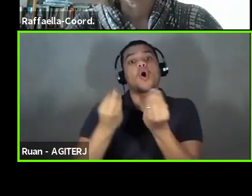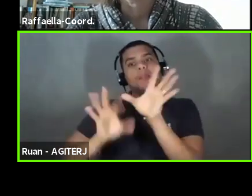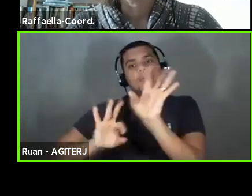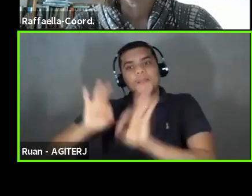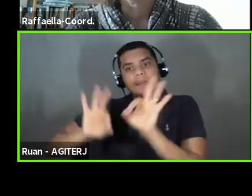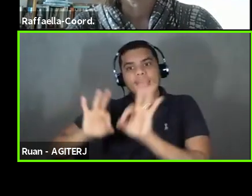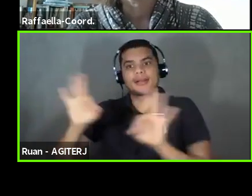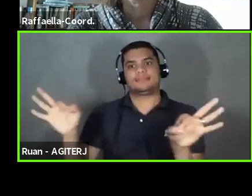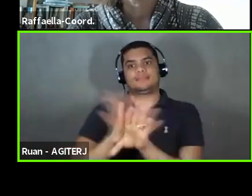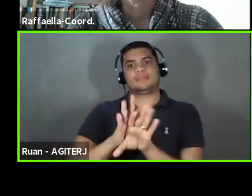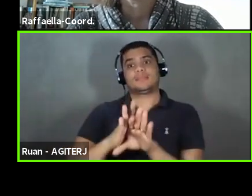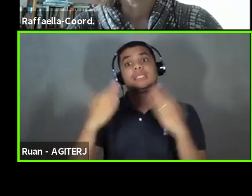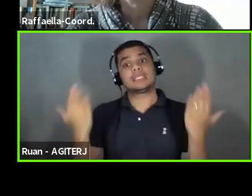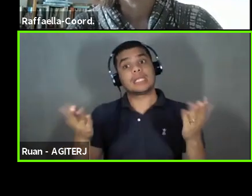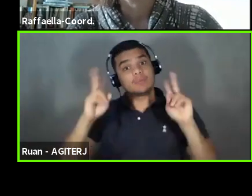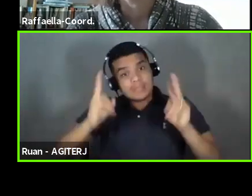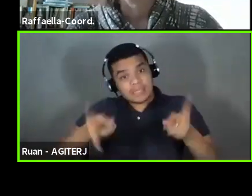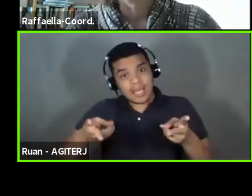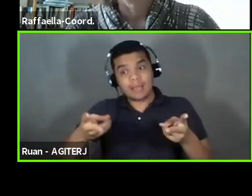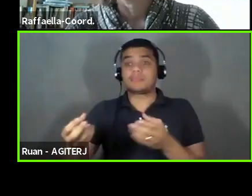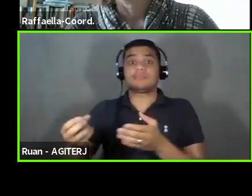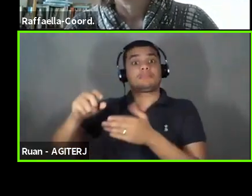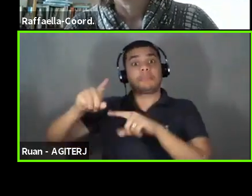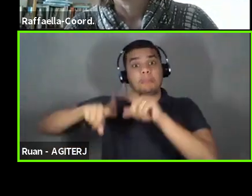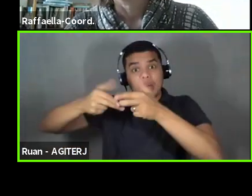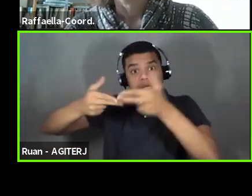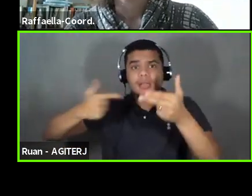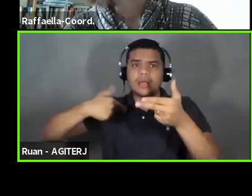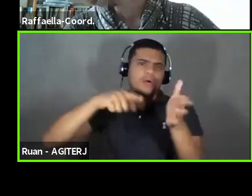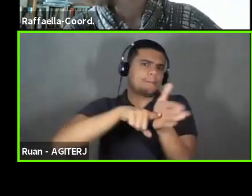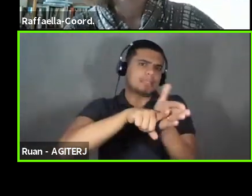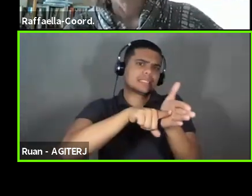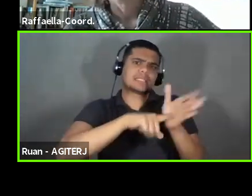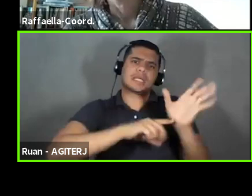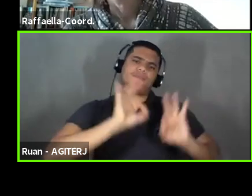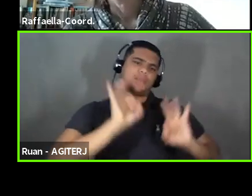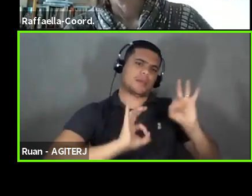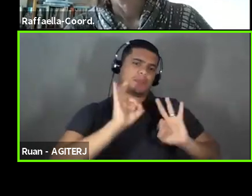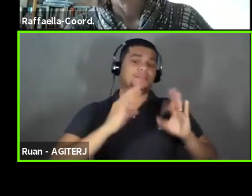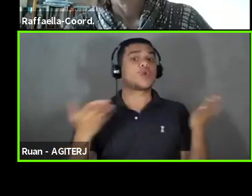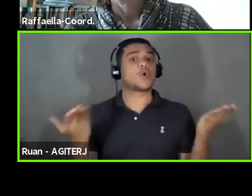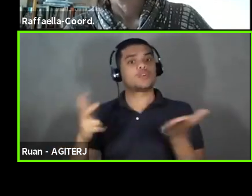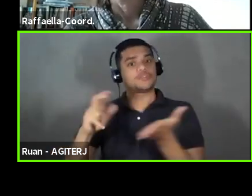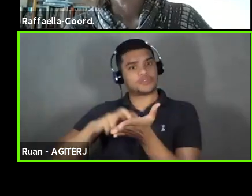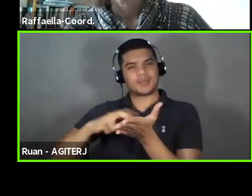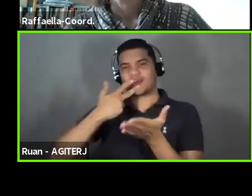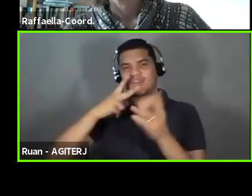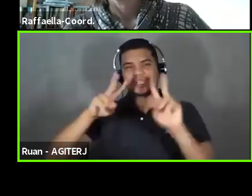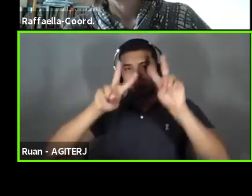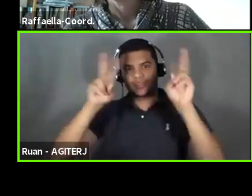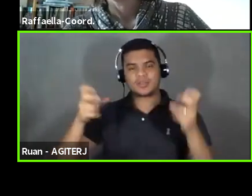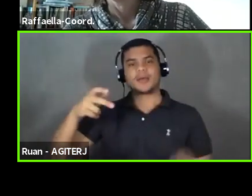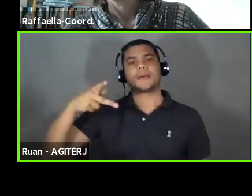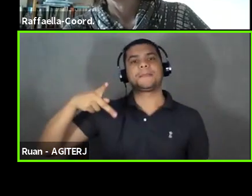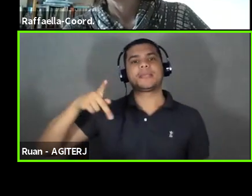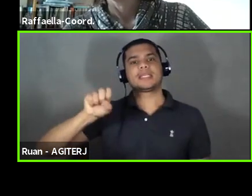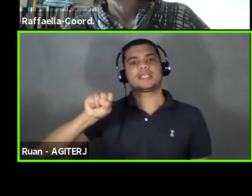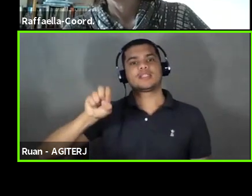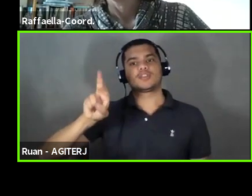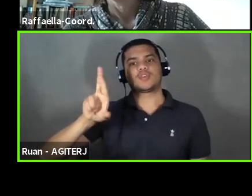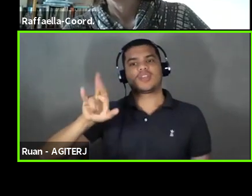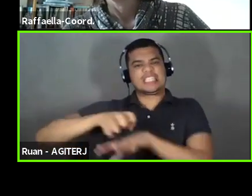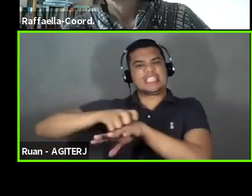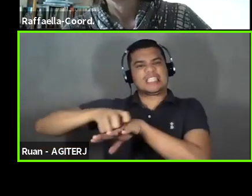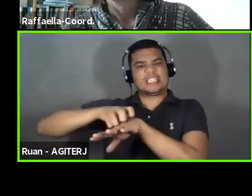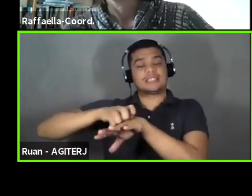recebo material, ou mesmo que eu não receba, eu sei fazer uma pesquisa e eu vou me preparar. Hoje de manhã eu estava estava falando sobre psoríase. À tarde, eu vou falar